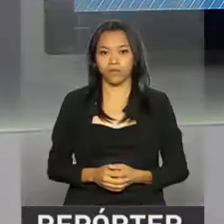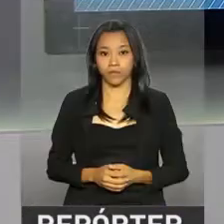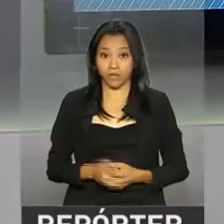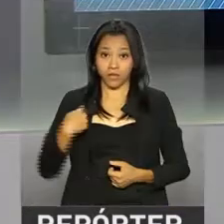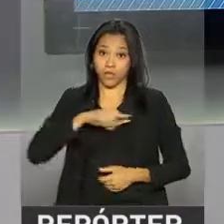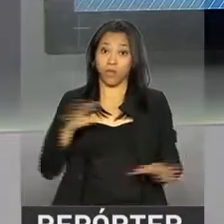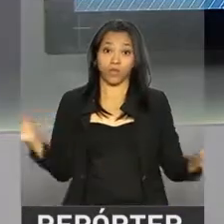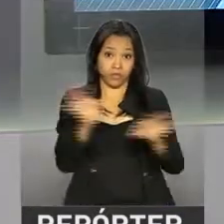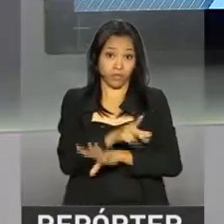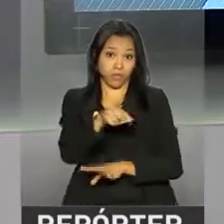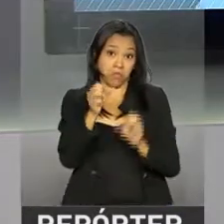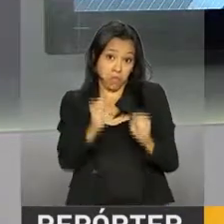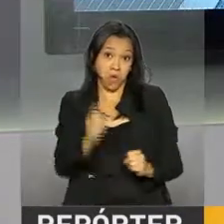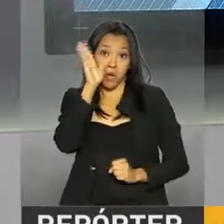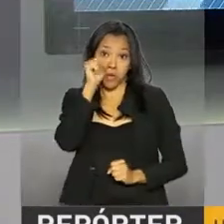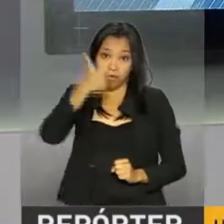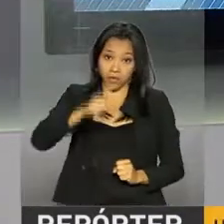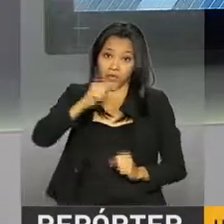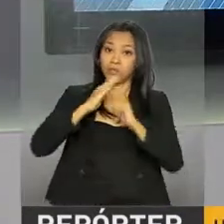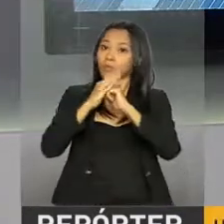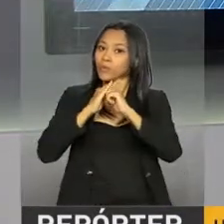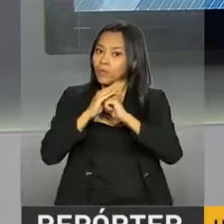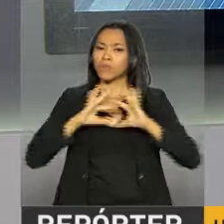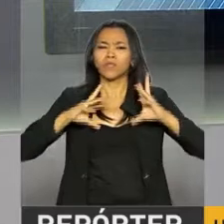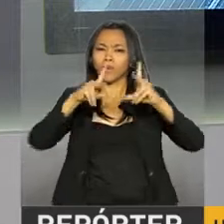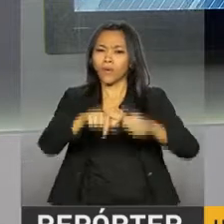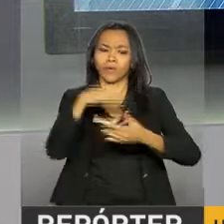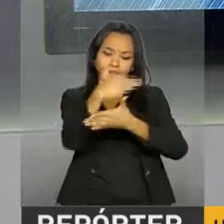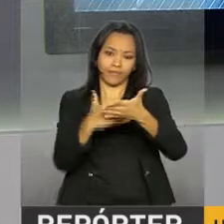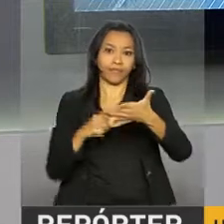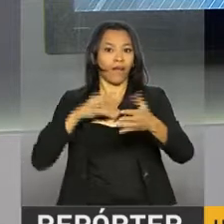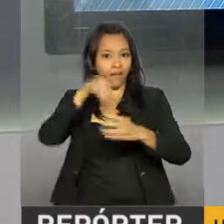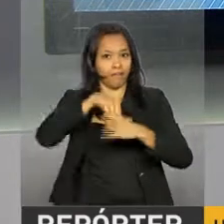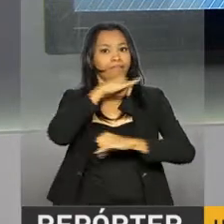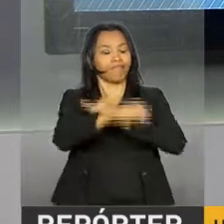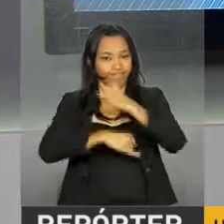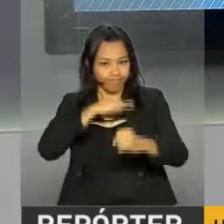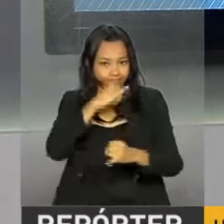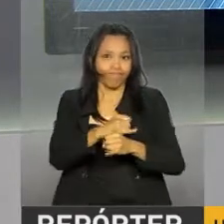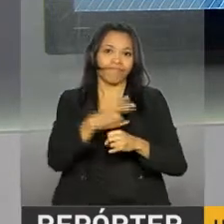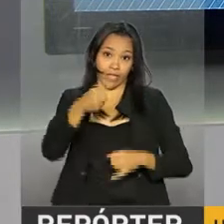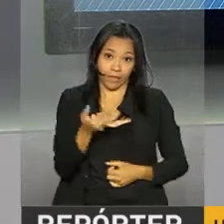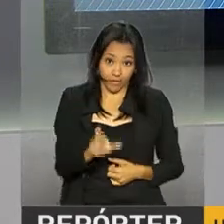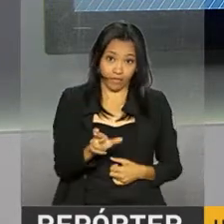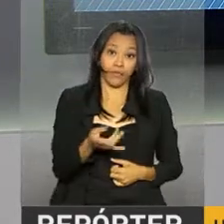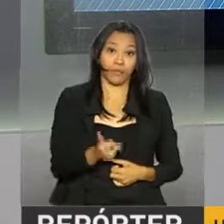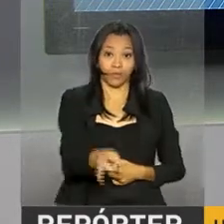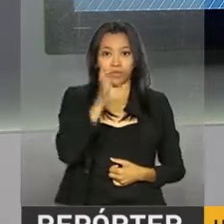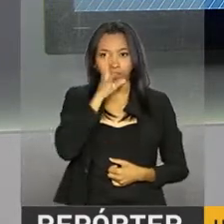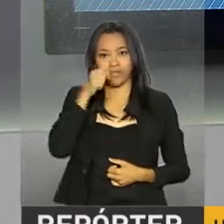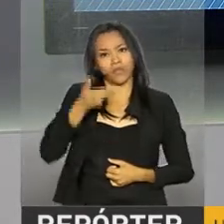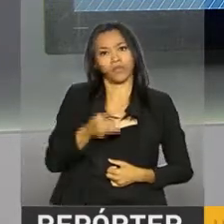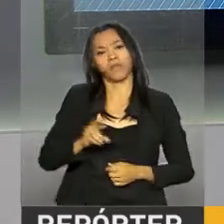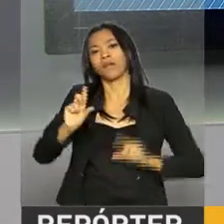Nós ficamos por aqui. Você pode rever as reportagens no YouTube. E toda a nossa programação também está na página da NBR na internet.